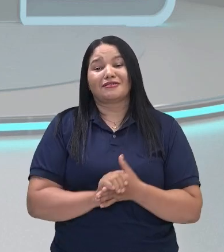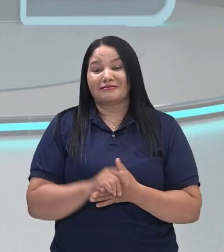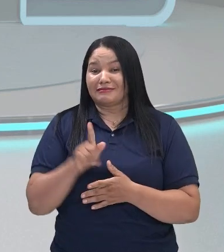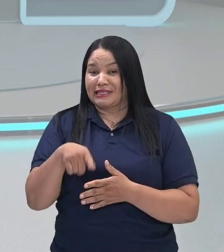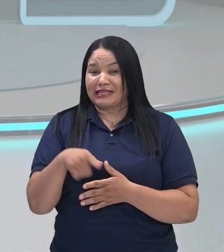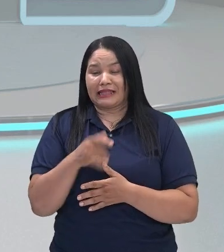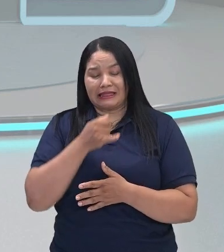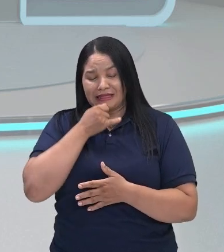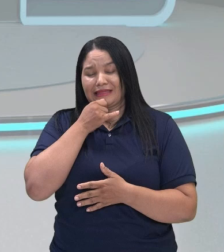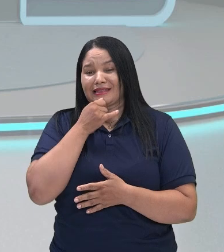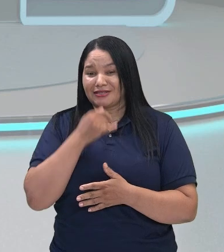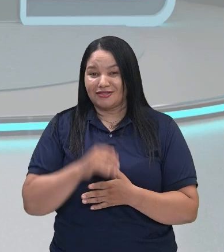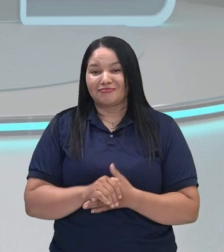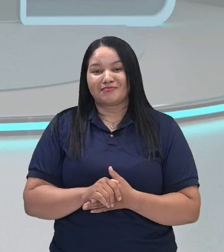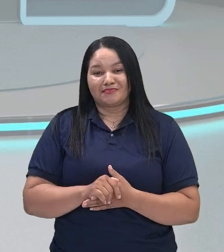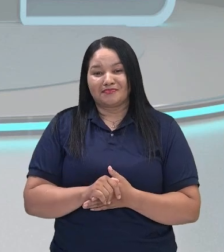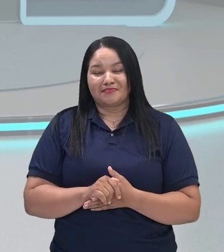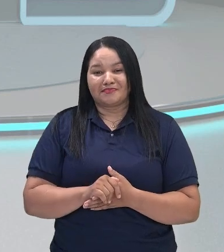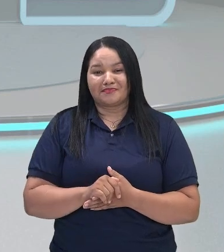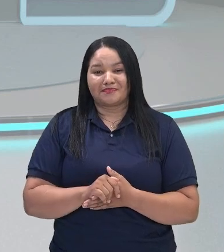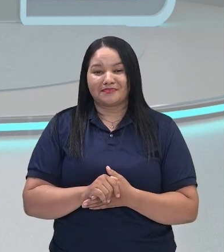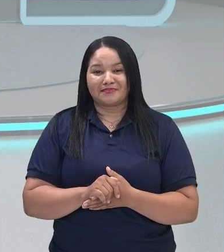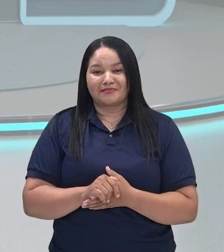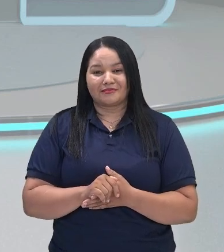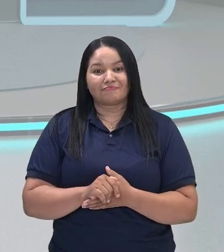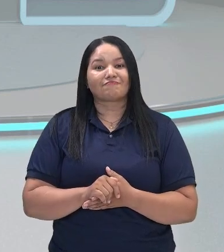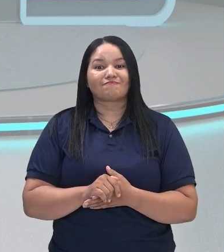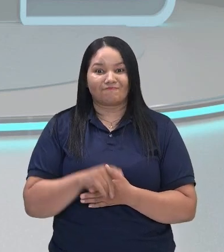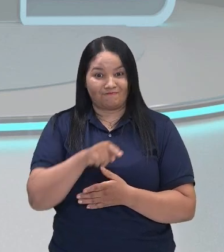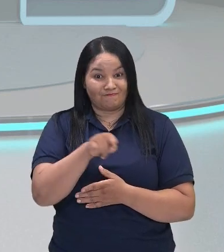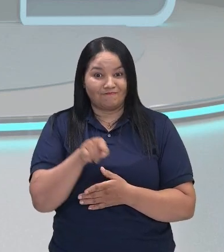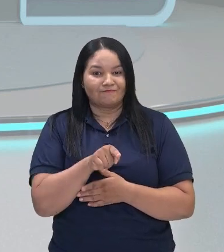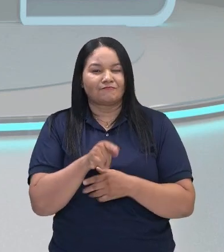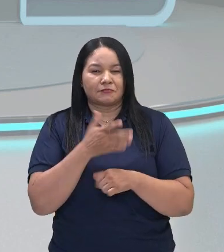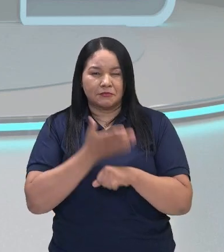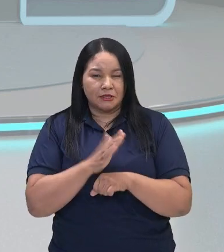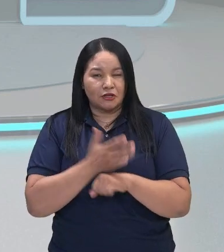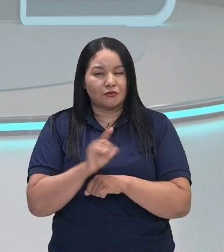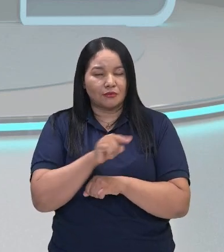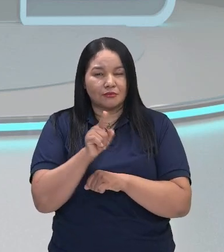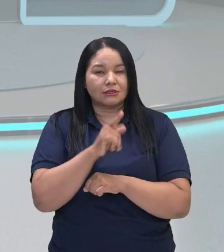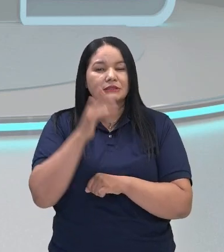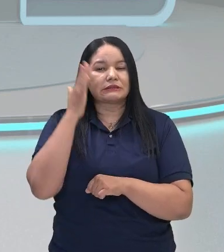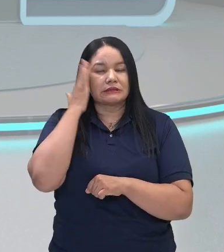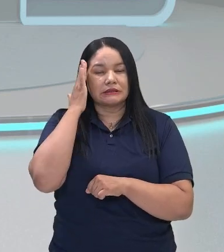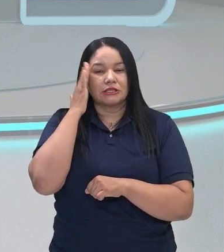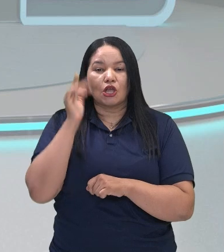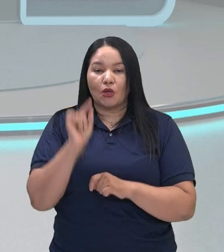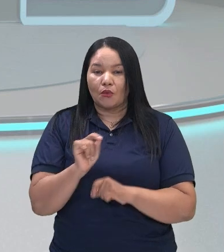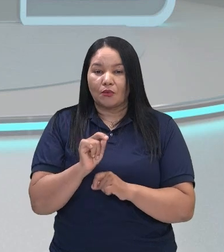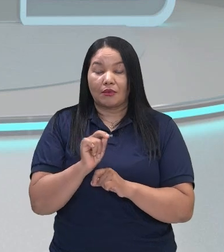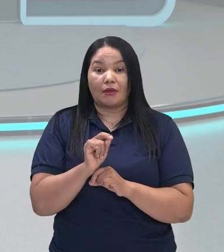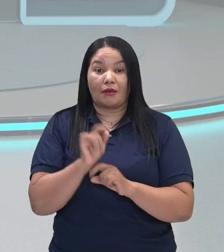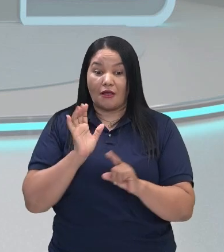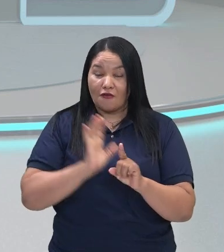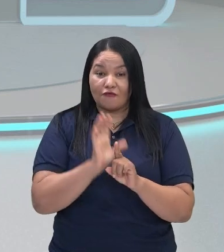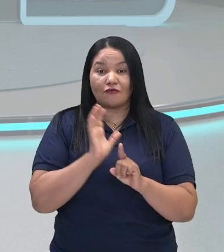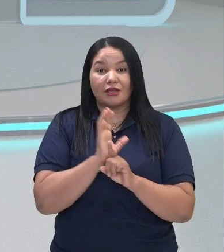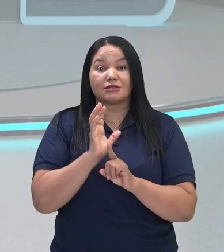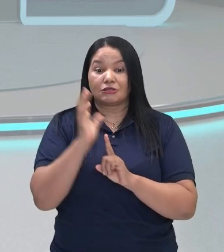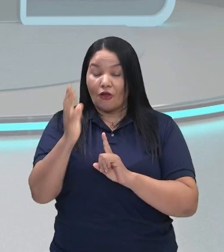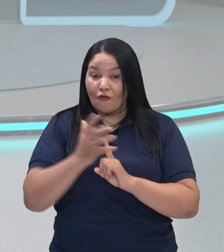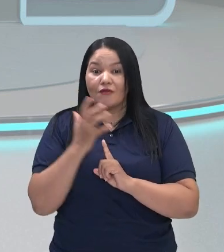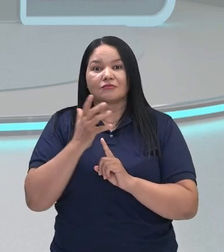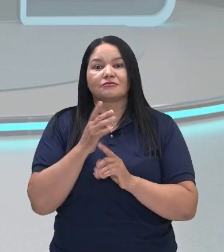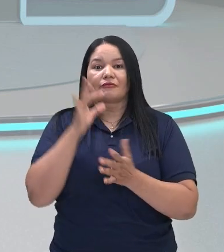quadrante, certo? Aqui, na prática, você teve consciência dessa influência. Então, como